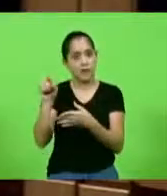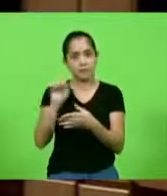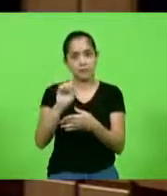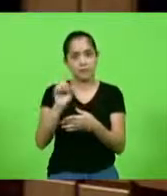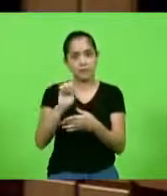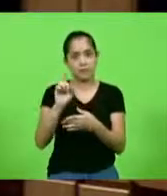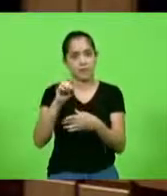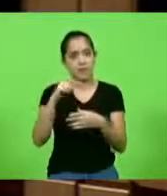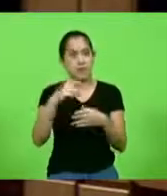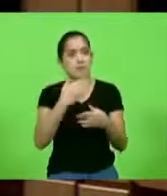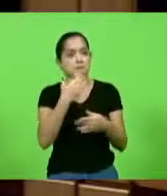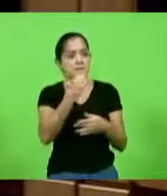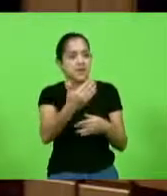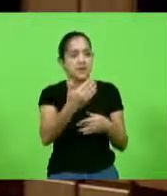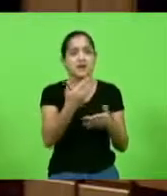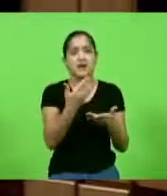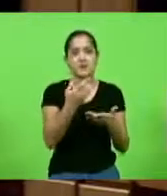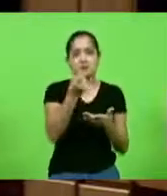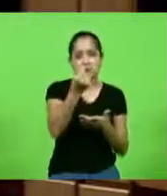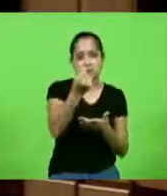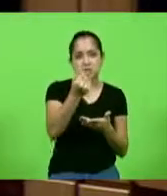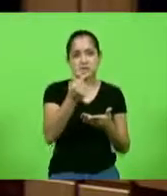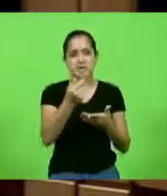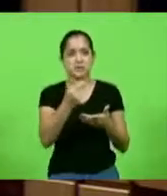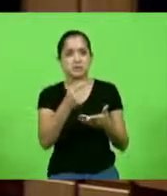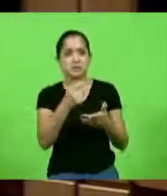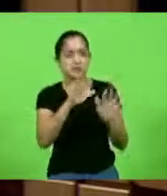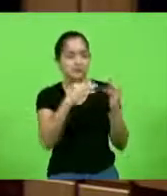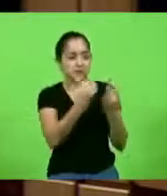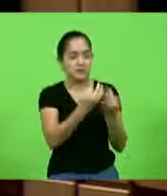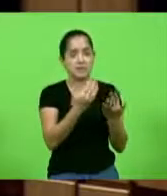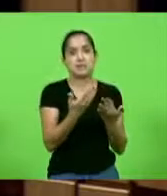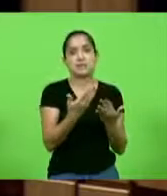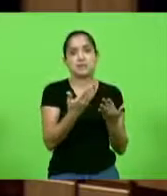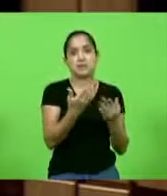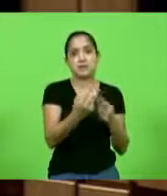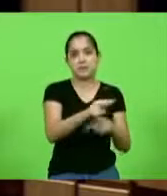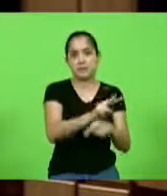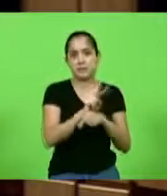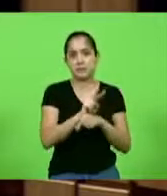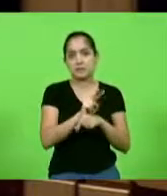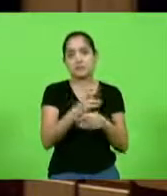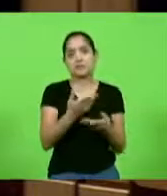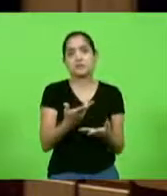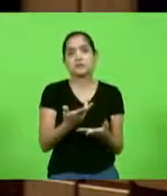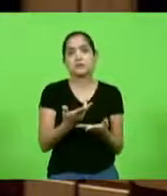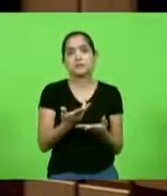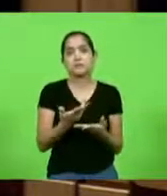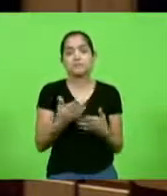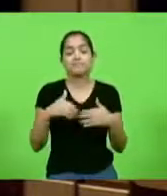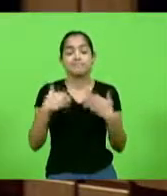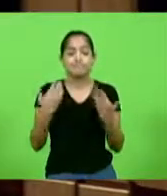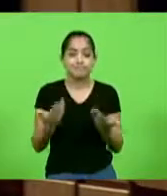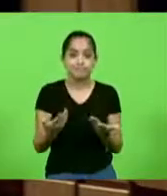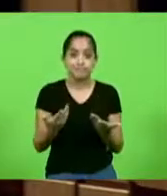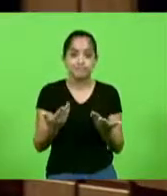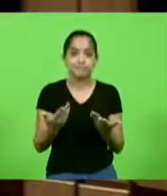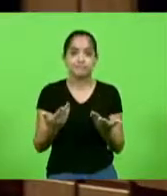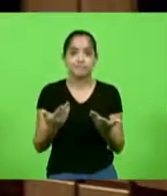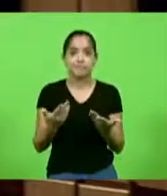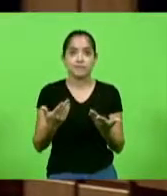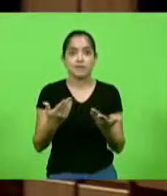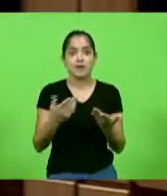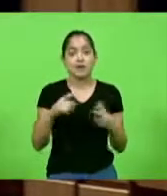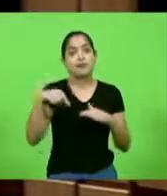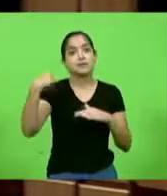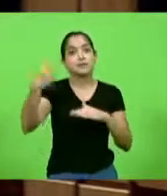pegaram dinheiro de agiota, de parente. E aí, isso numa semana acontece. Na outra